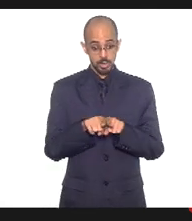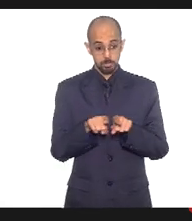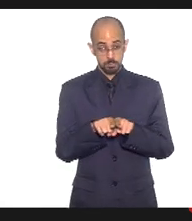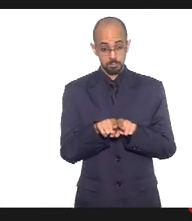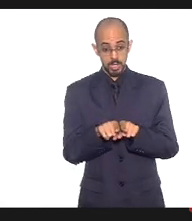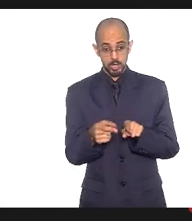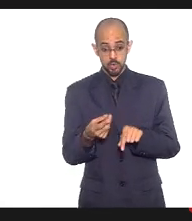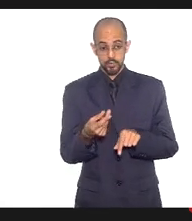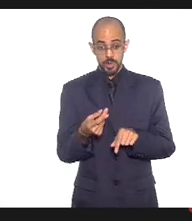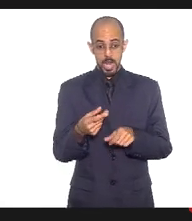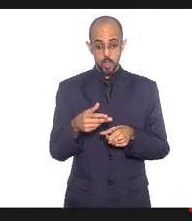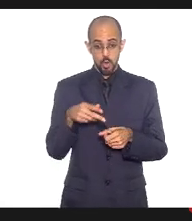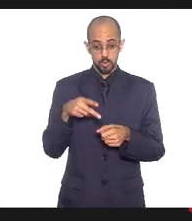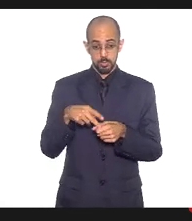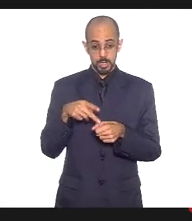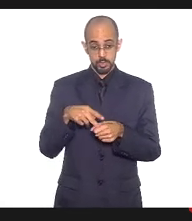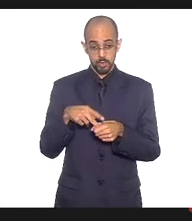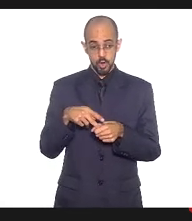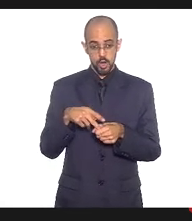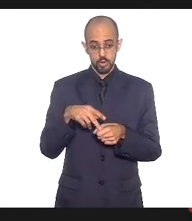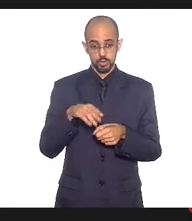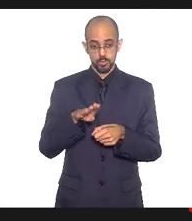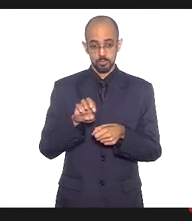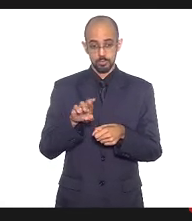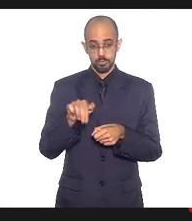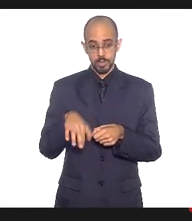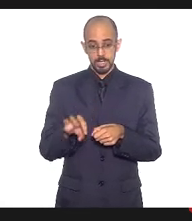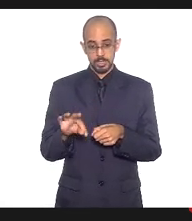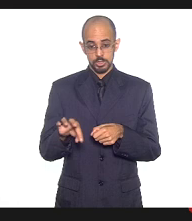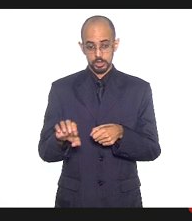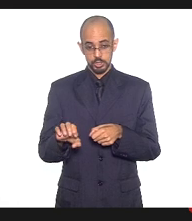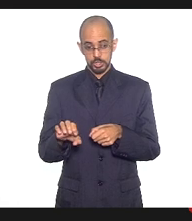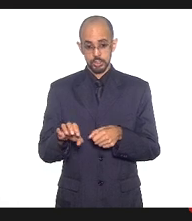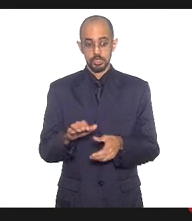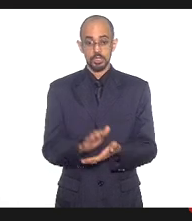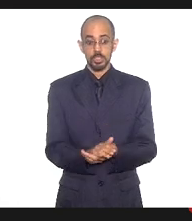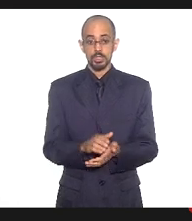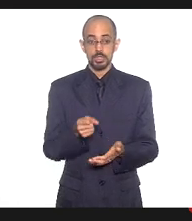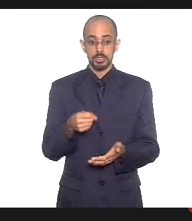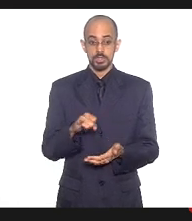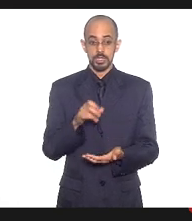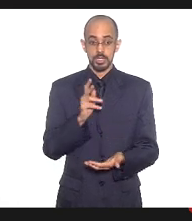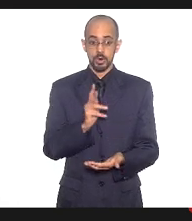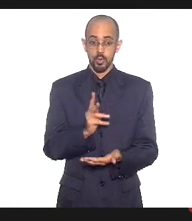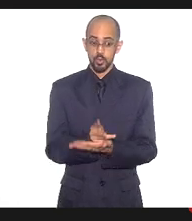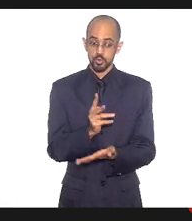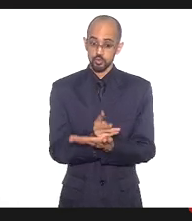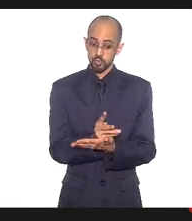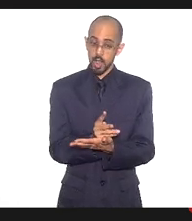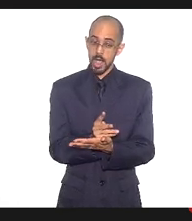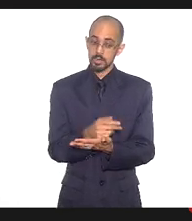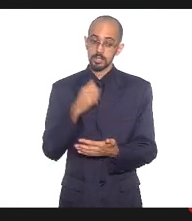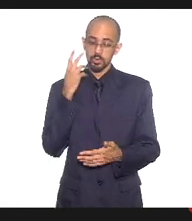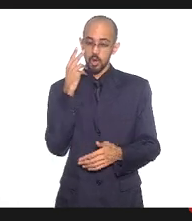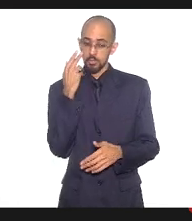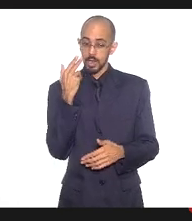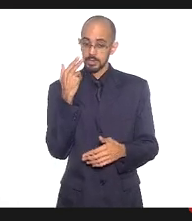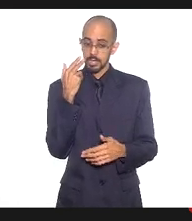atingido valores e mantido valores super elevados, em se procedendo uma anualização do primeiro trimestre já findo,